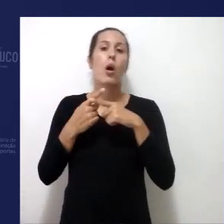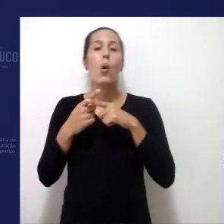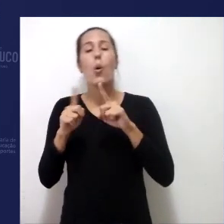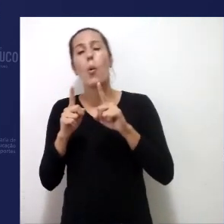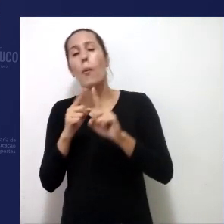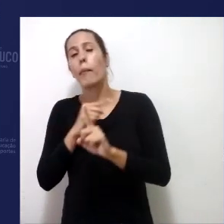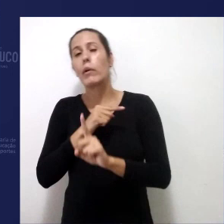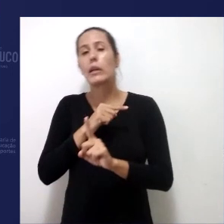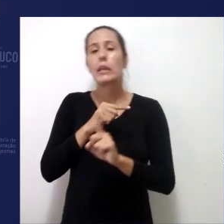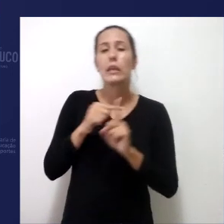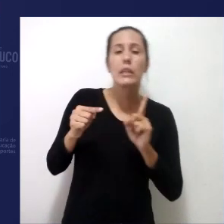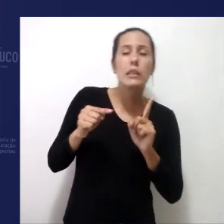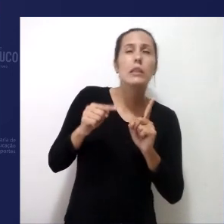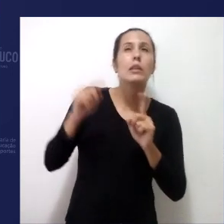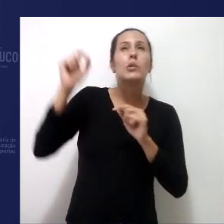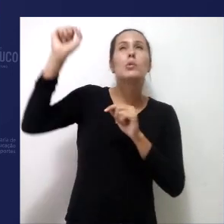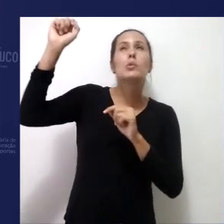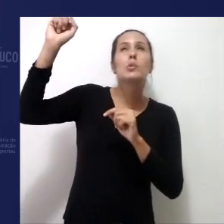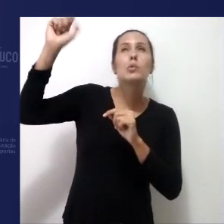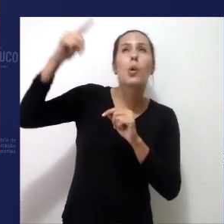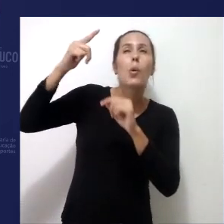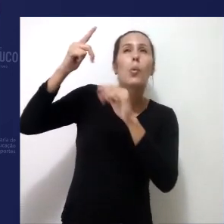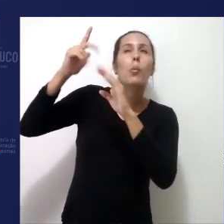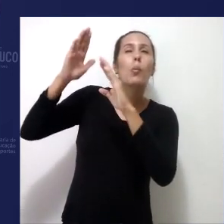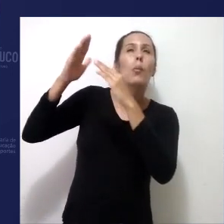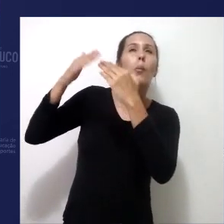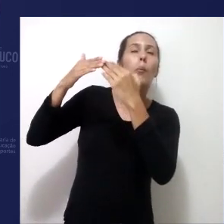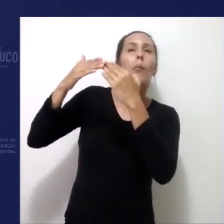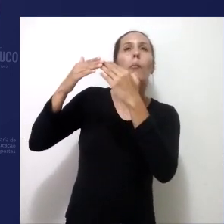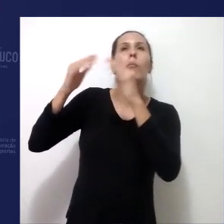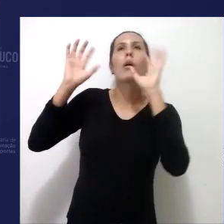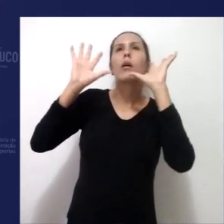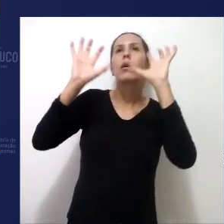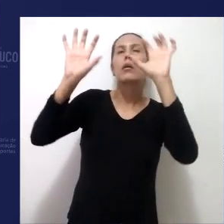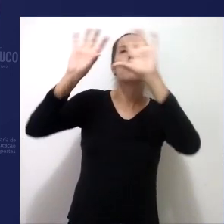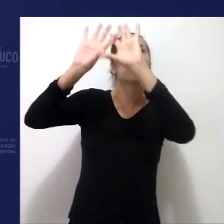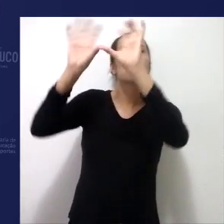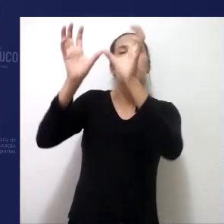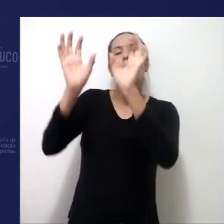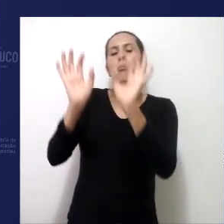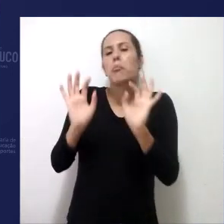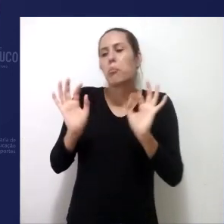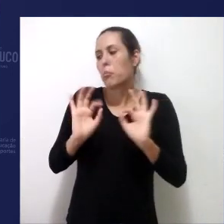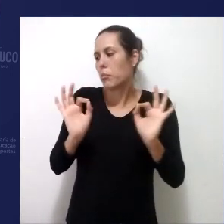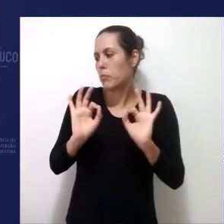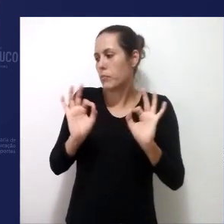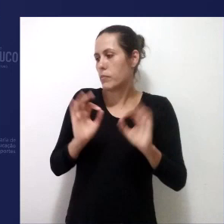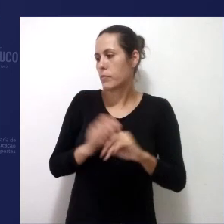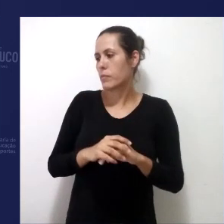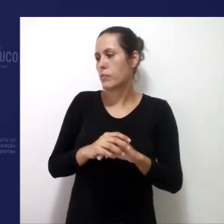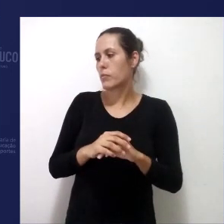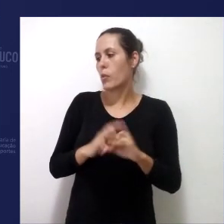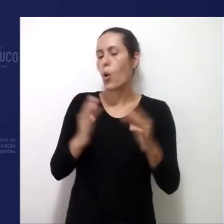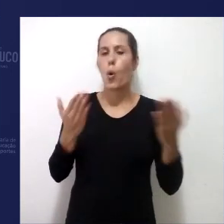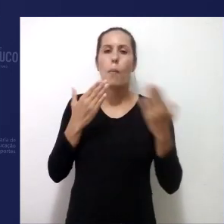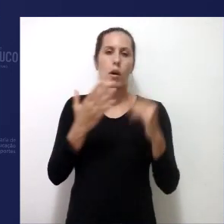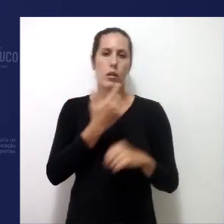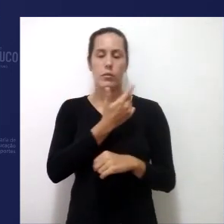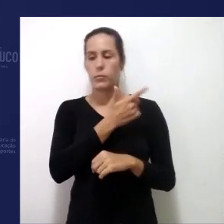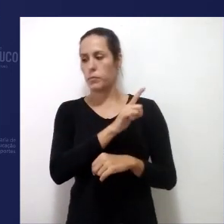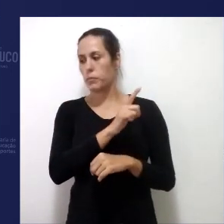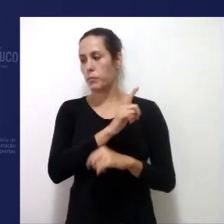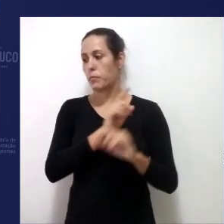encobrirem apenas parcialmente o Sol, mas sem a forma de halos, como acontece com a